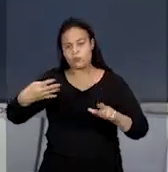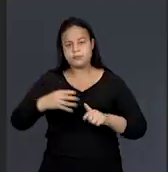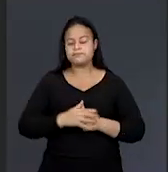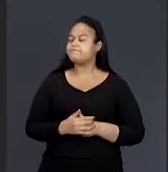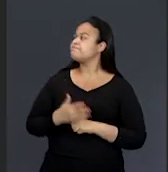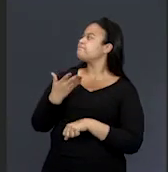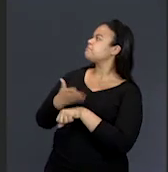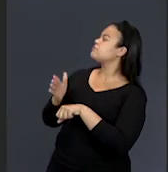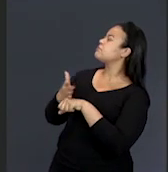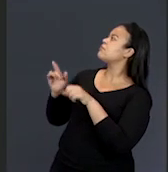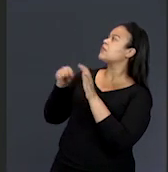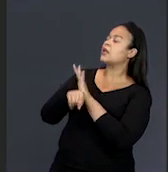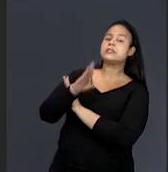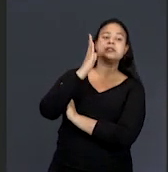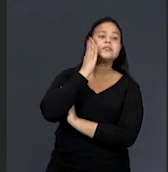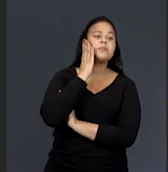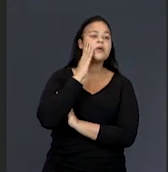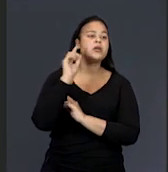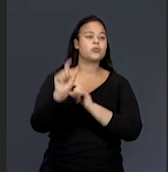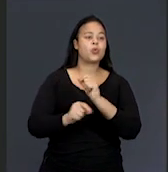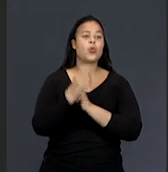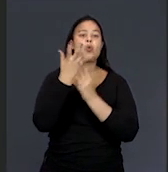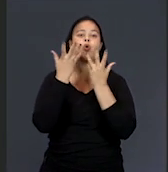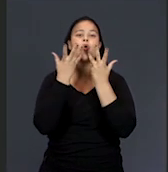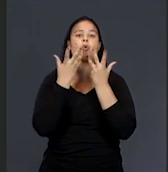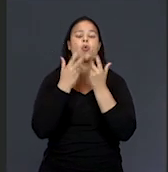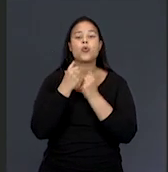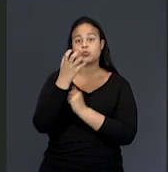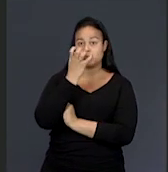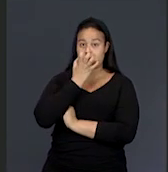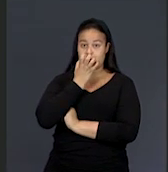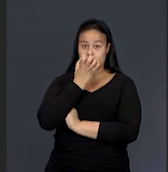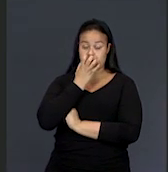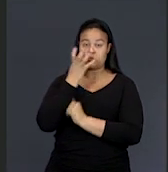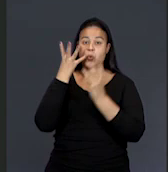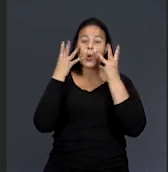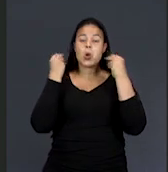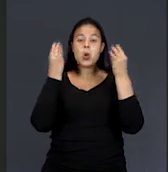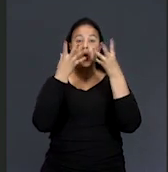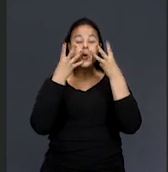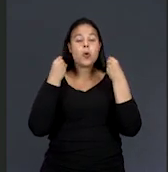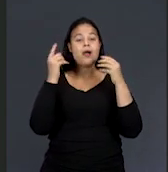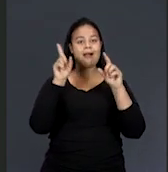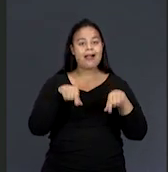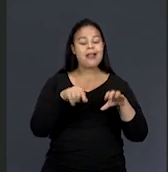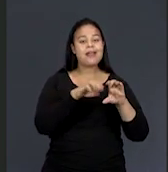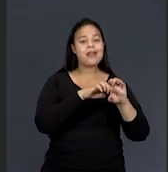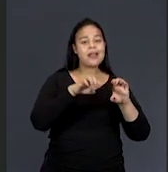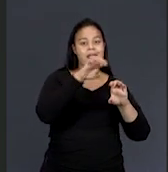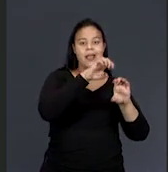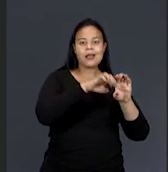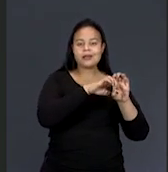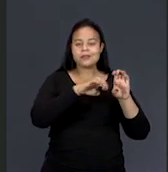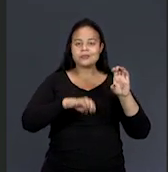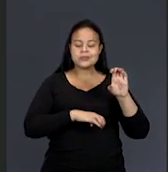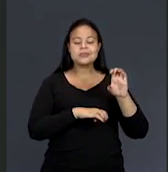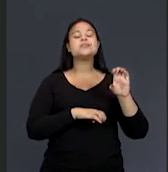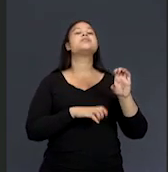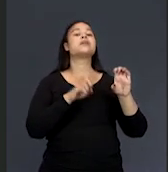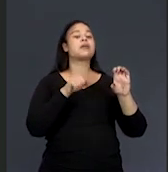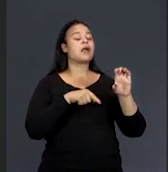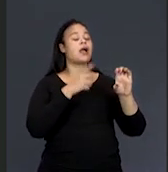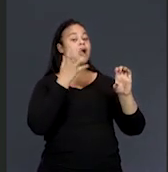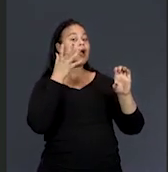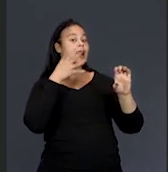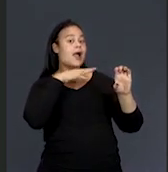questão. Sabendo que a cor do pelo de labradores é um caso de epistasia, esses animais